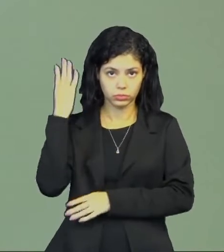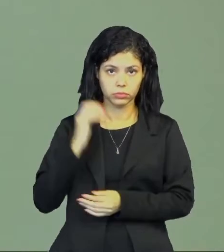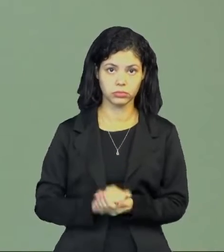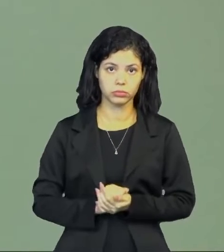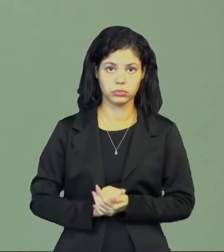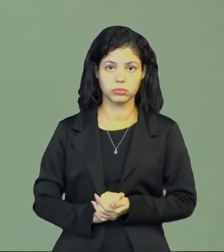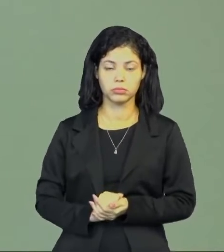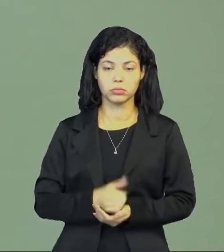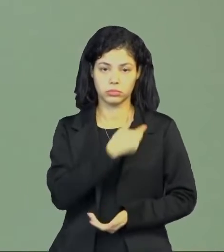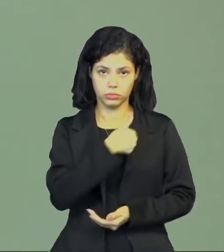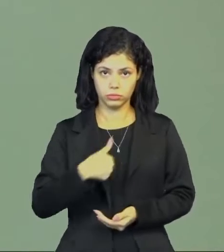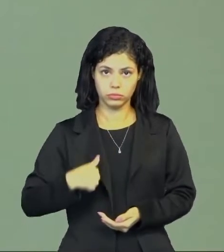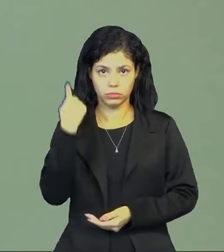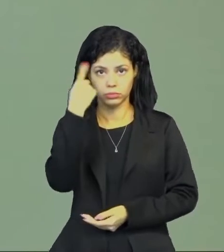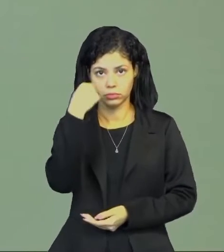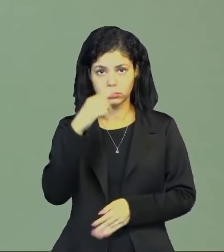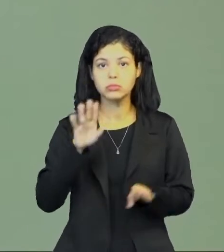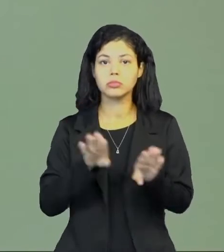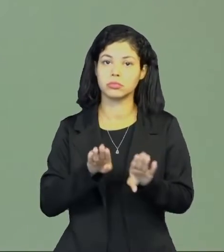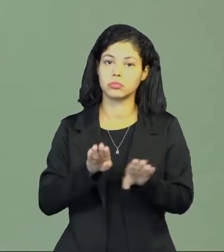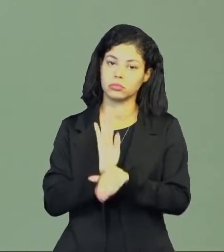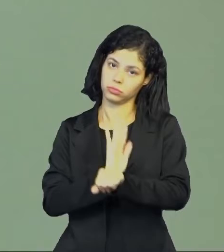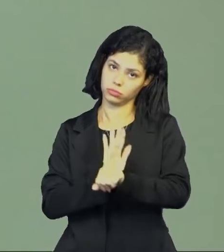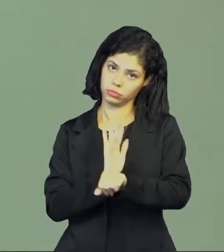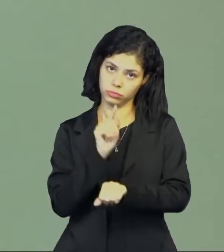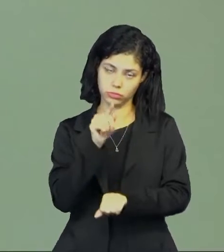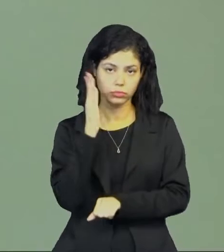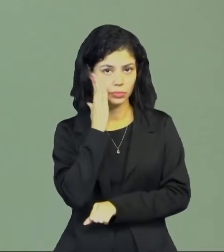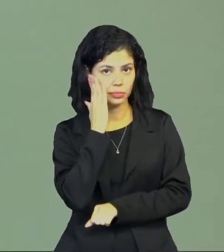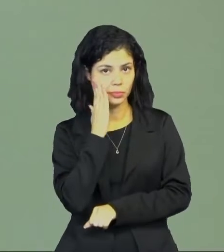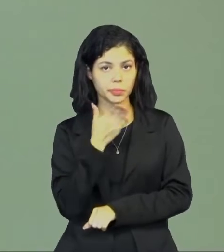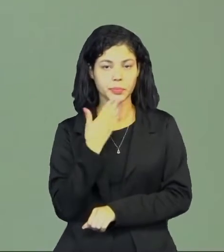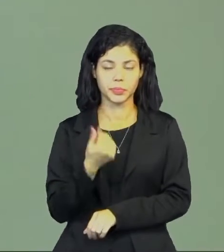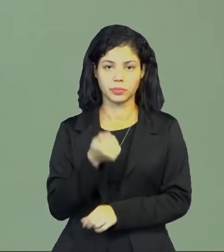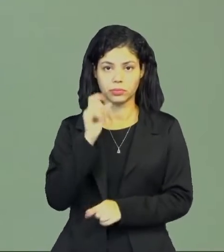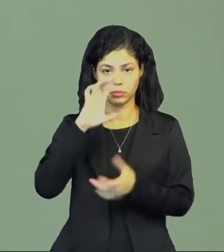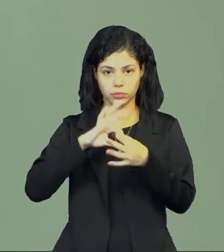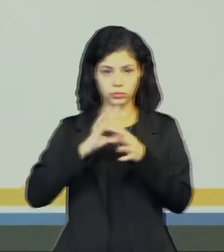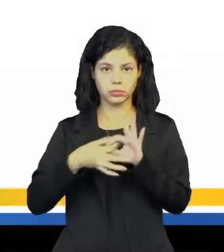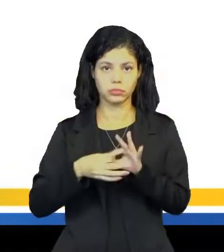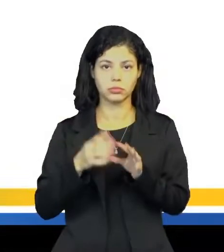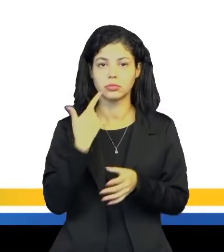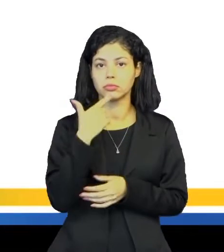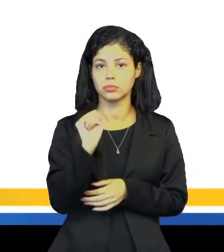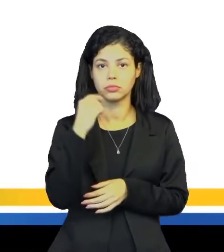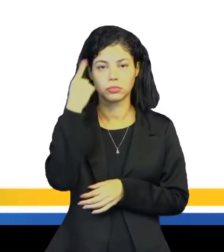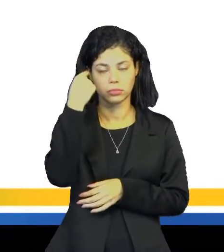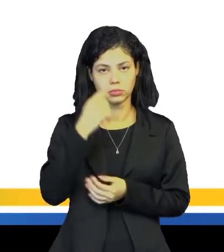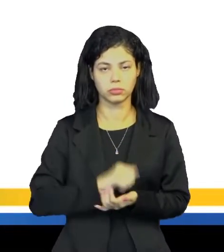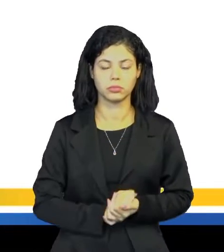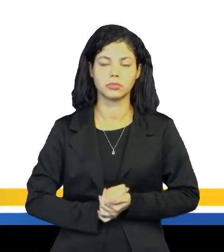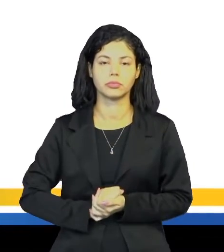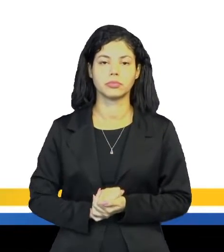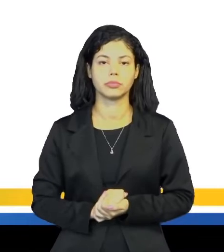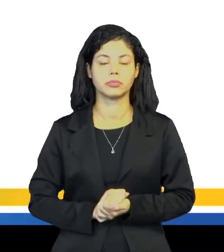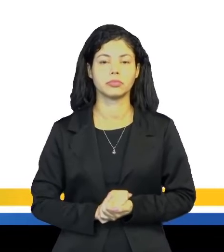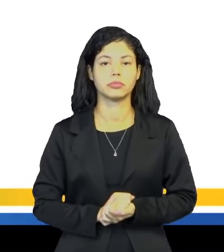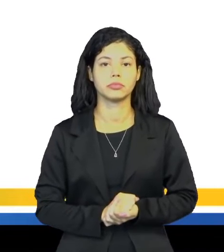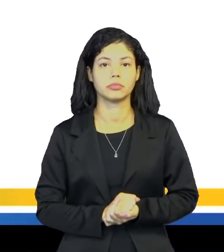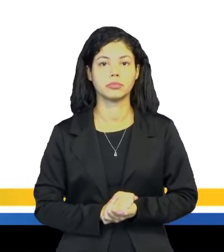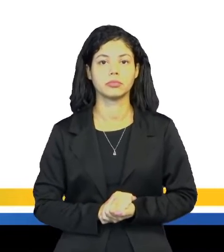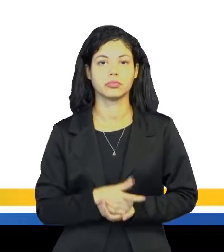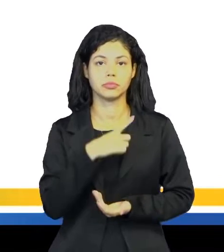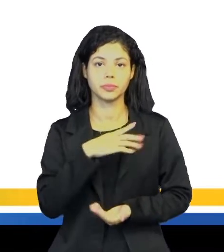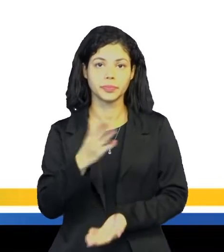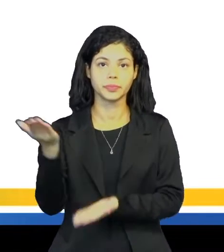a República da Espanha, isso também ajuda você a entender aí o contexto da língua espanhola. Então, galerinha,